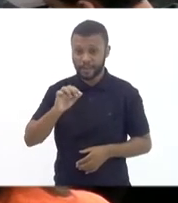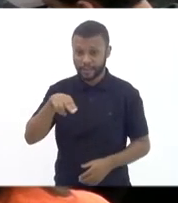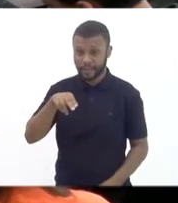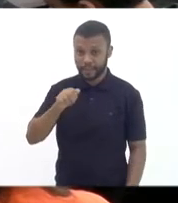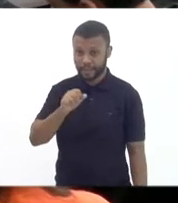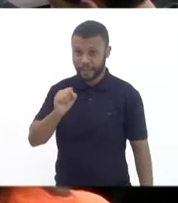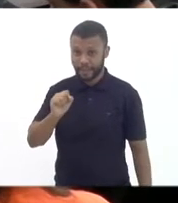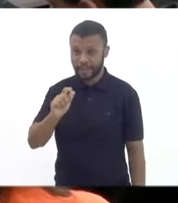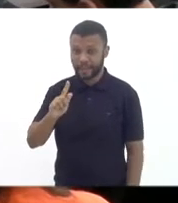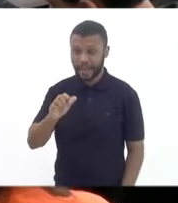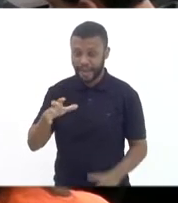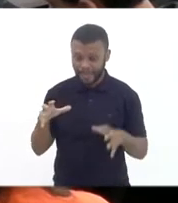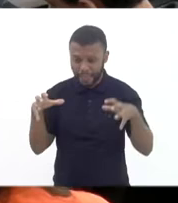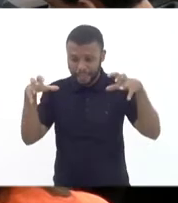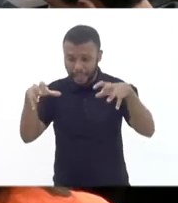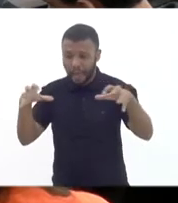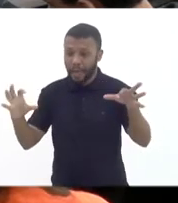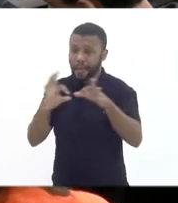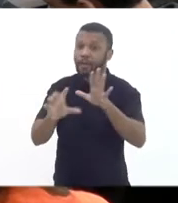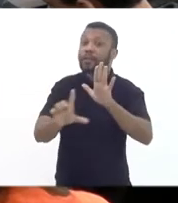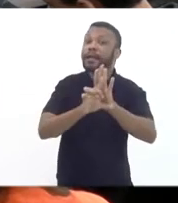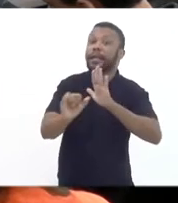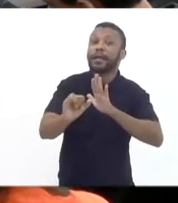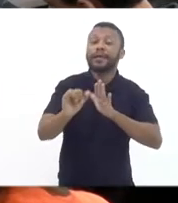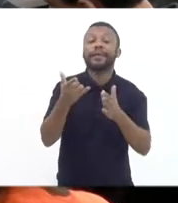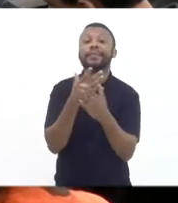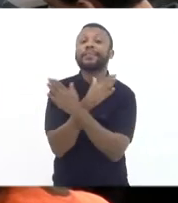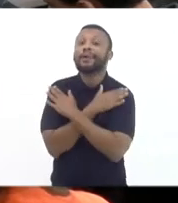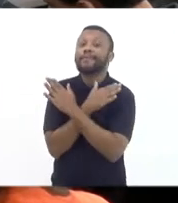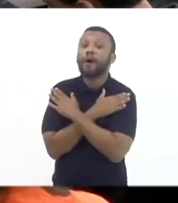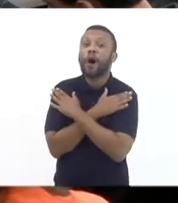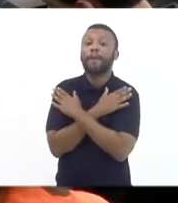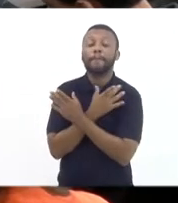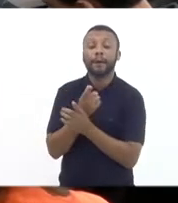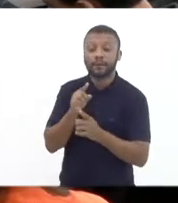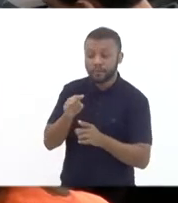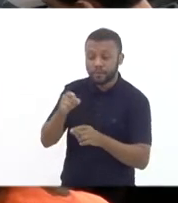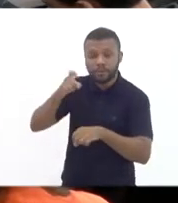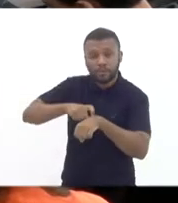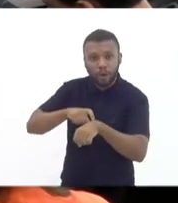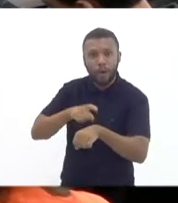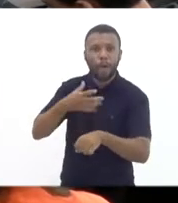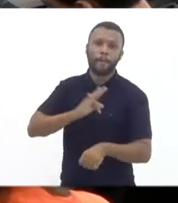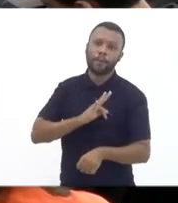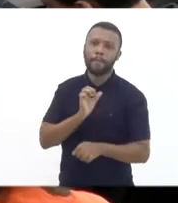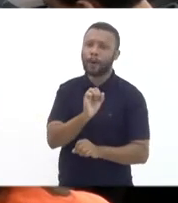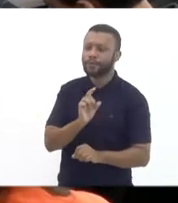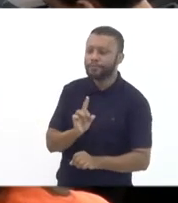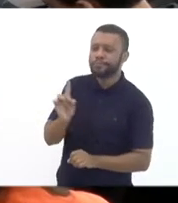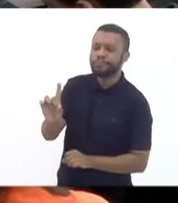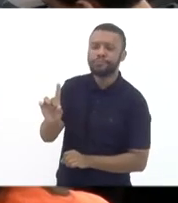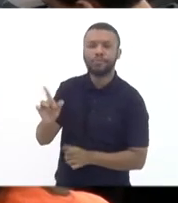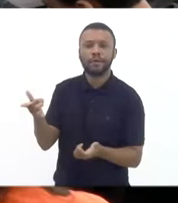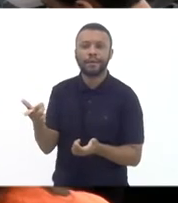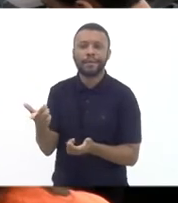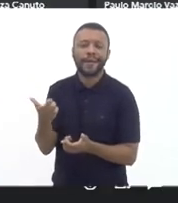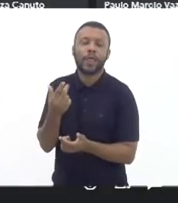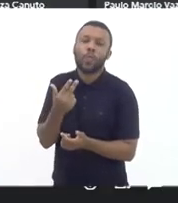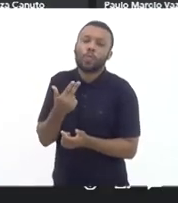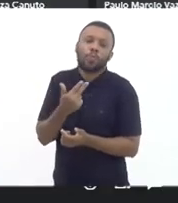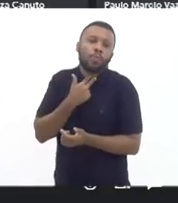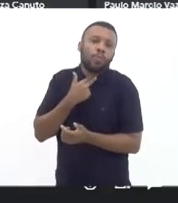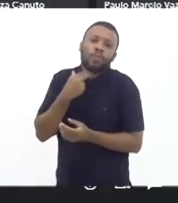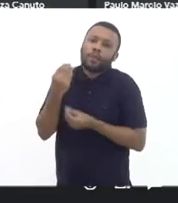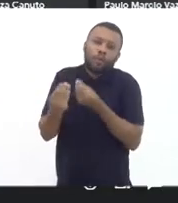trabalho maravilhoso na folga, e eles não têm como evoluir do seu trabalho porque não tem para onde levar o animal apreendido. E essa é a